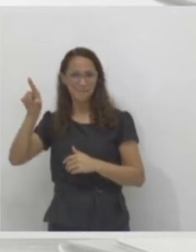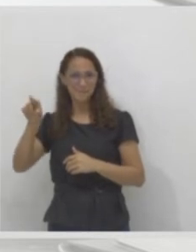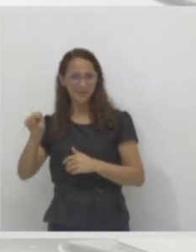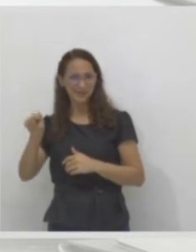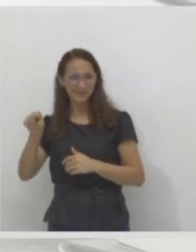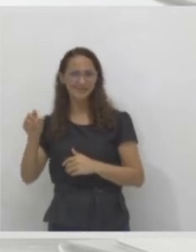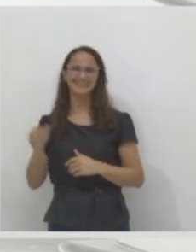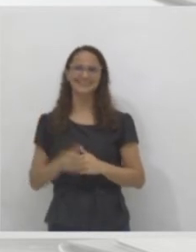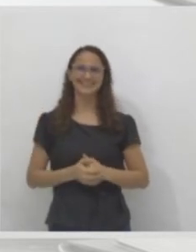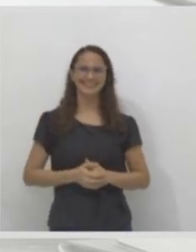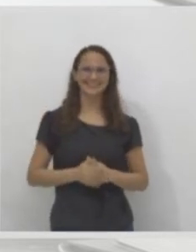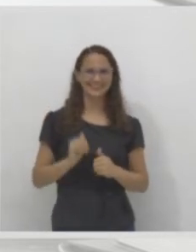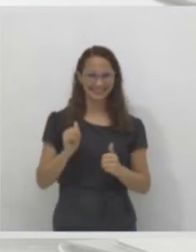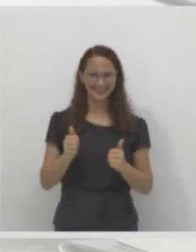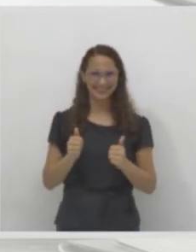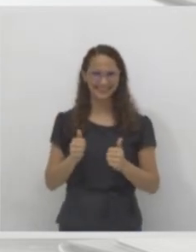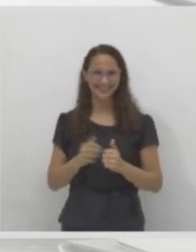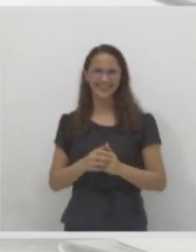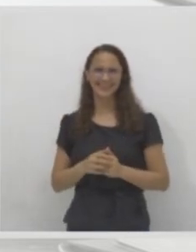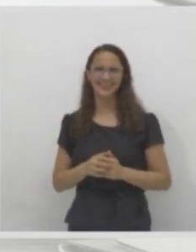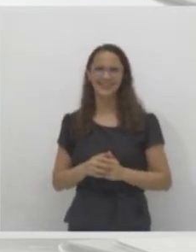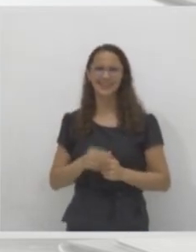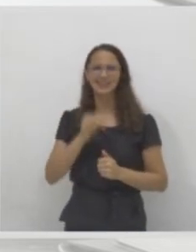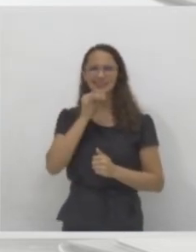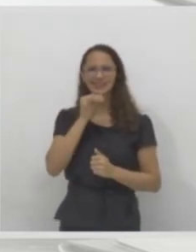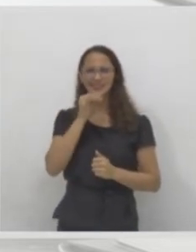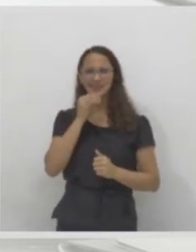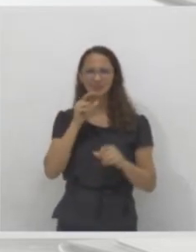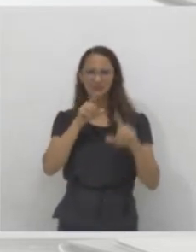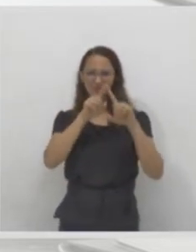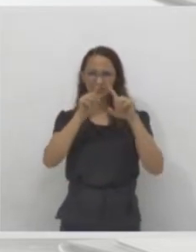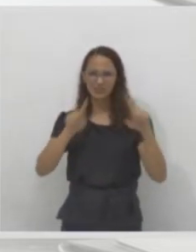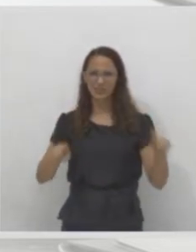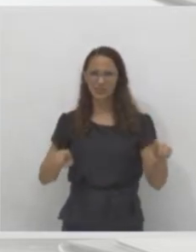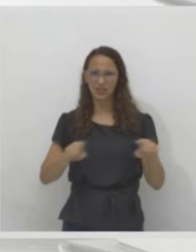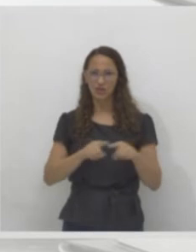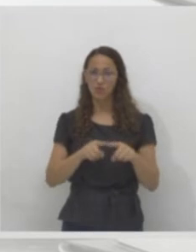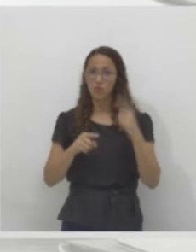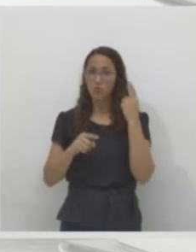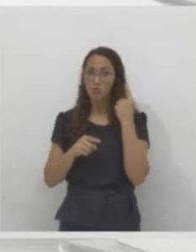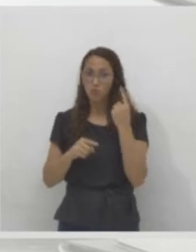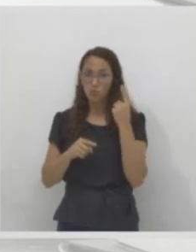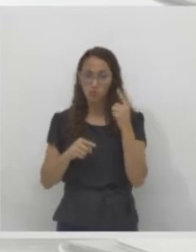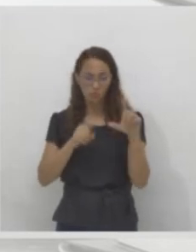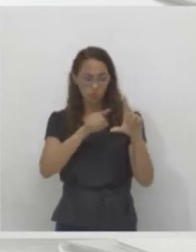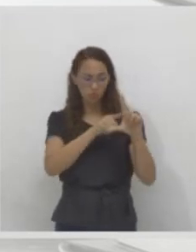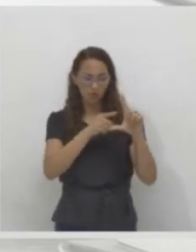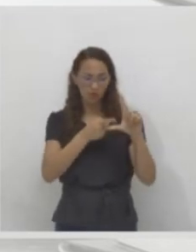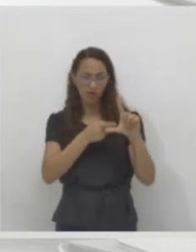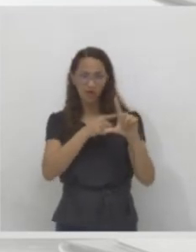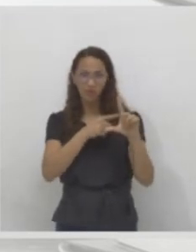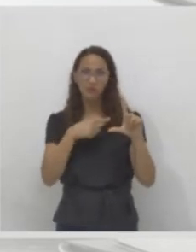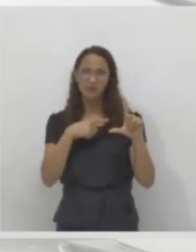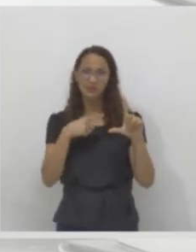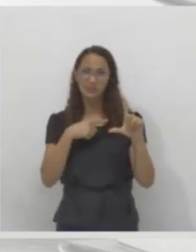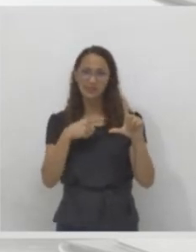um ângulo dele tem uma medida maior do que 90, eu chamo ele de